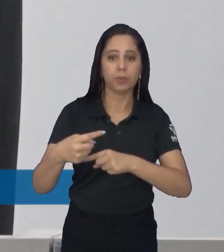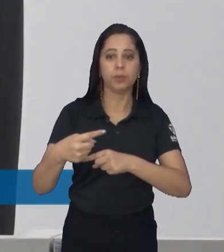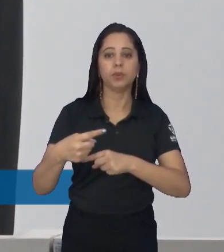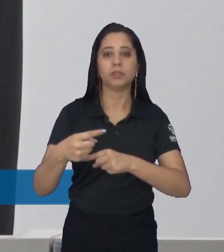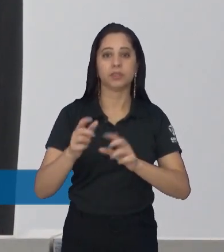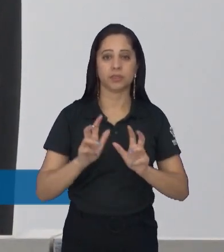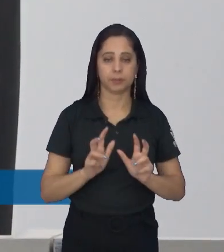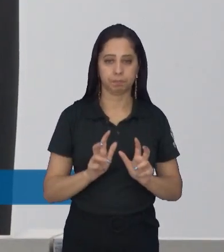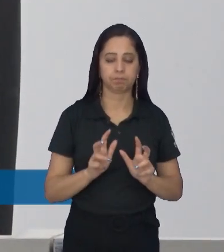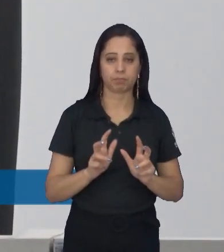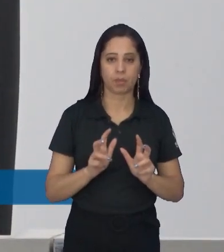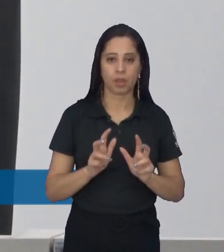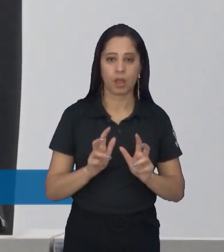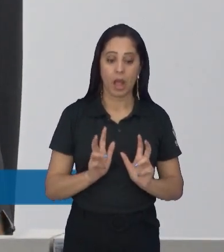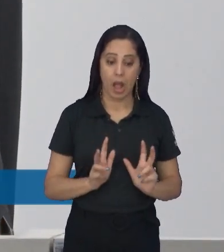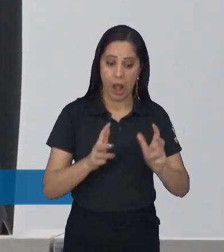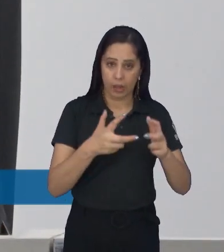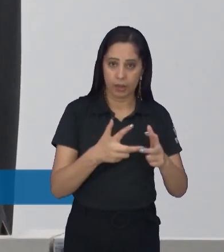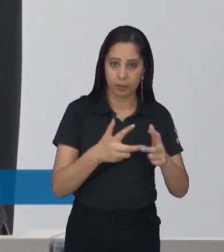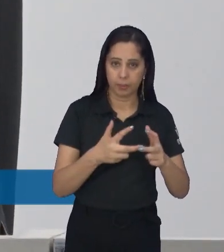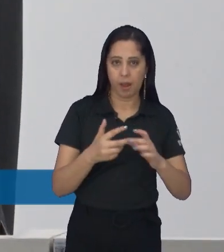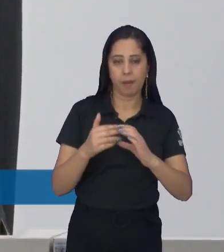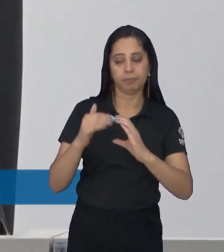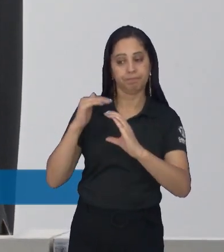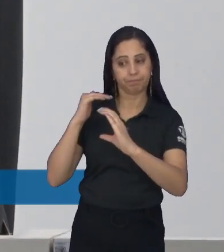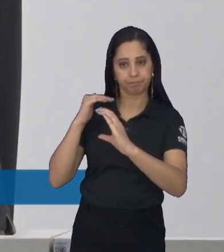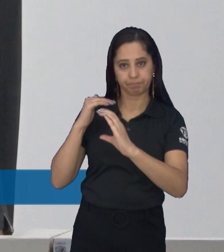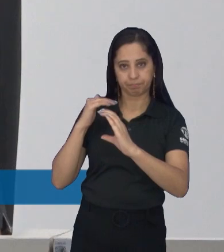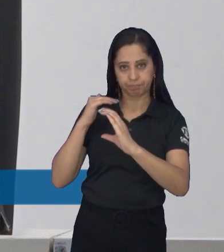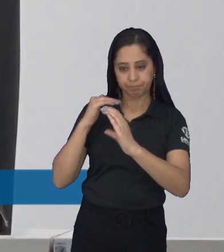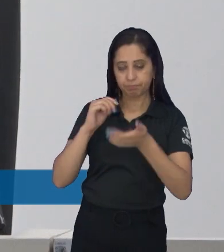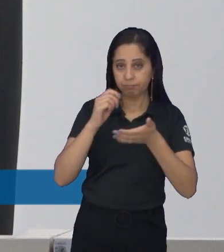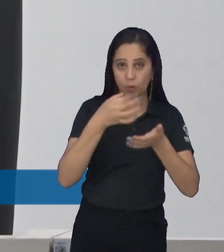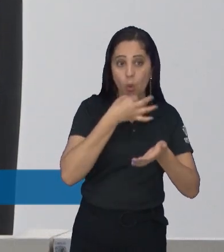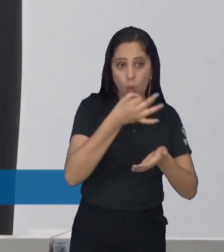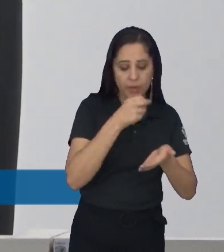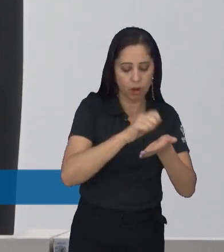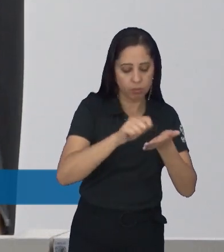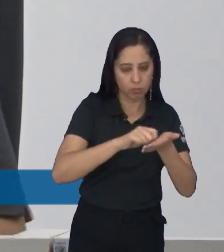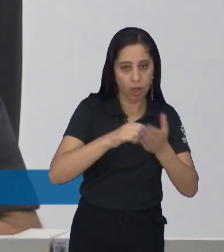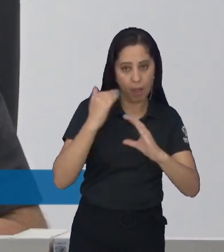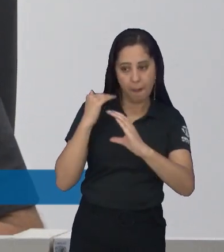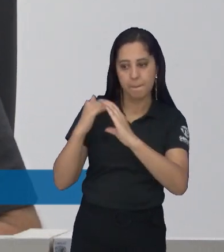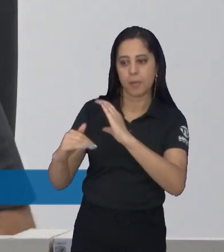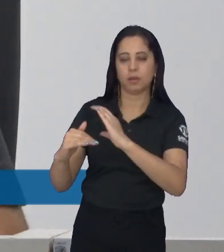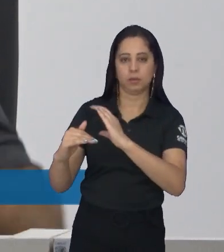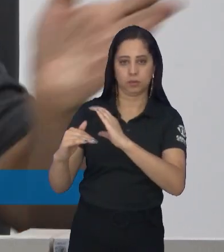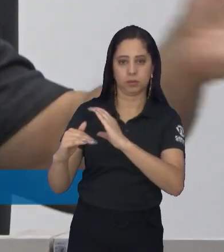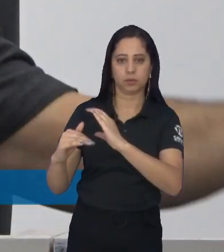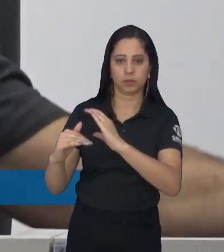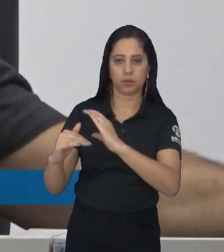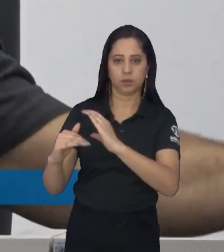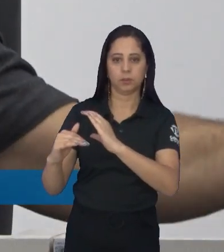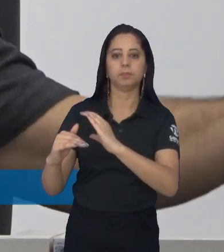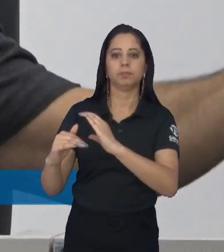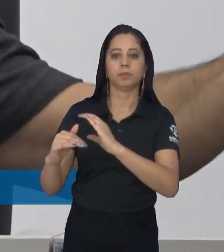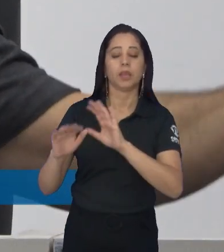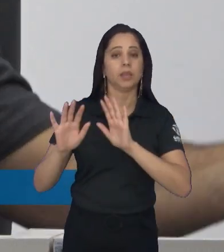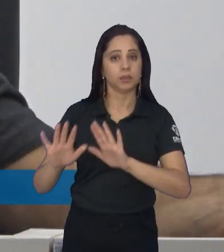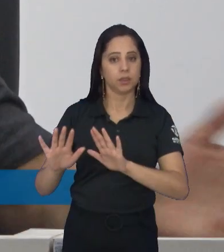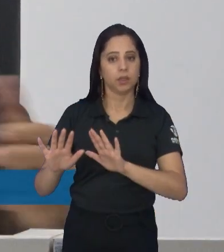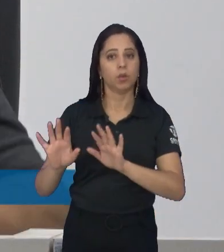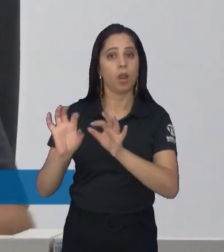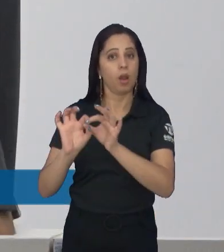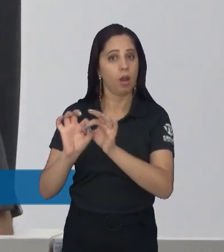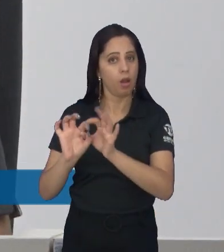encaminha né esses questionamentos registrados e a gente complementa com um encaminhamento então fica